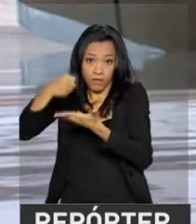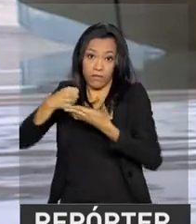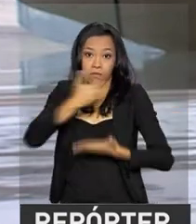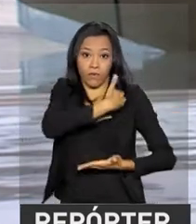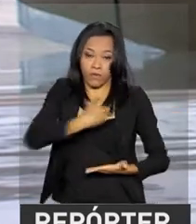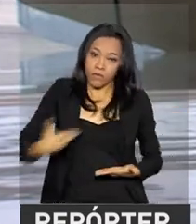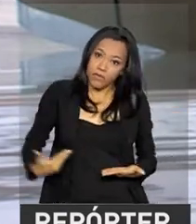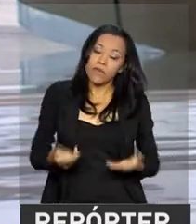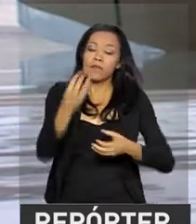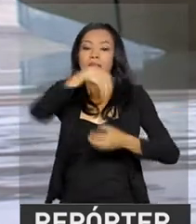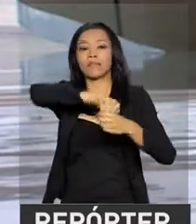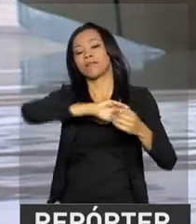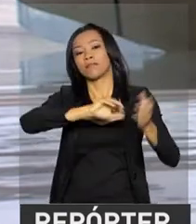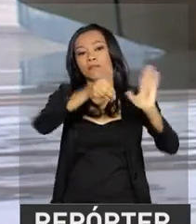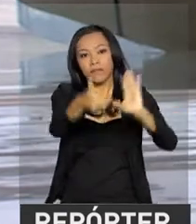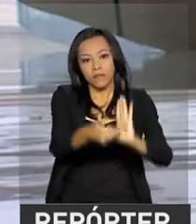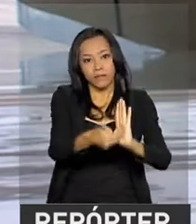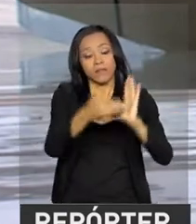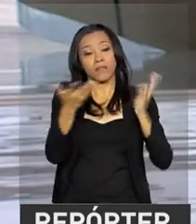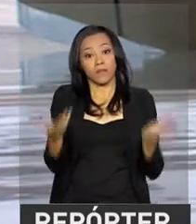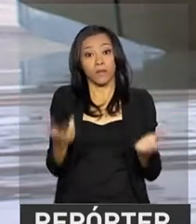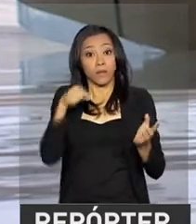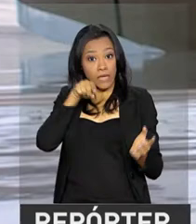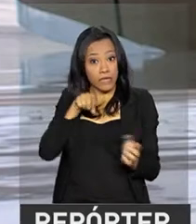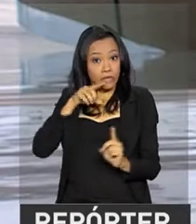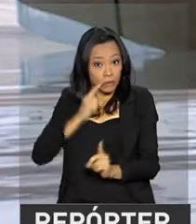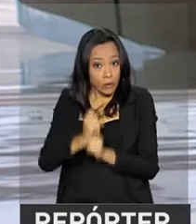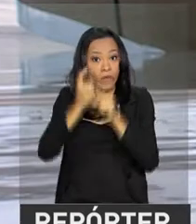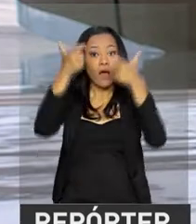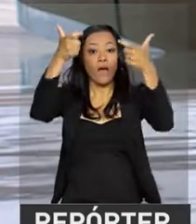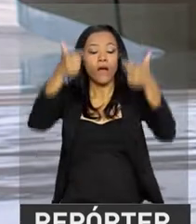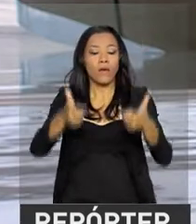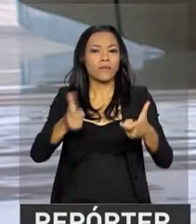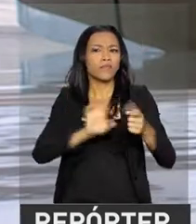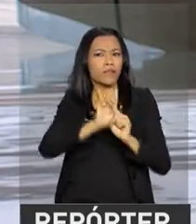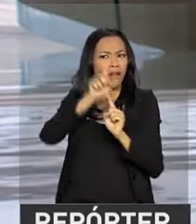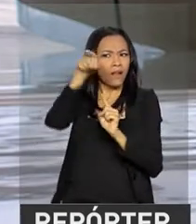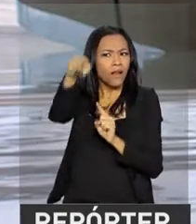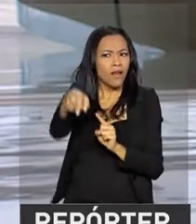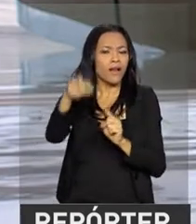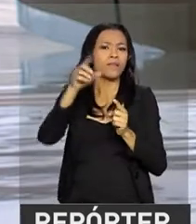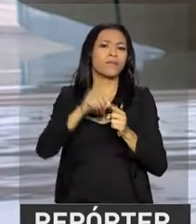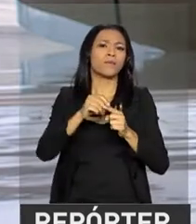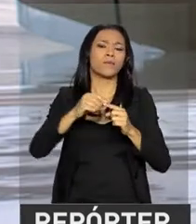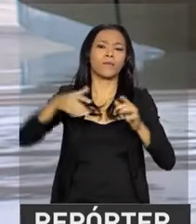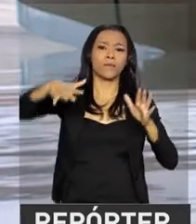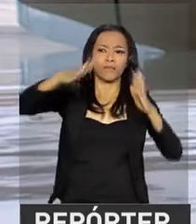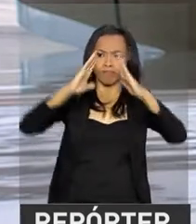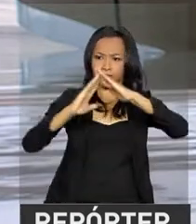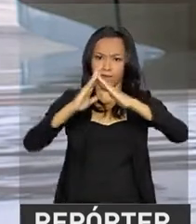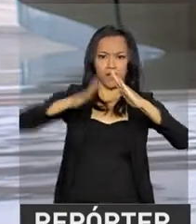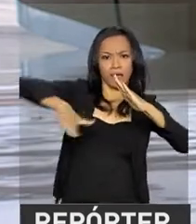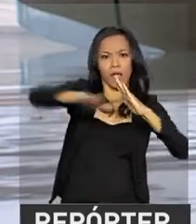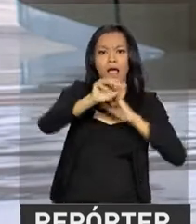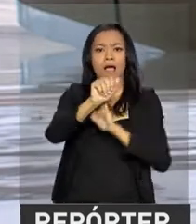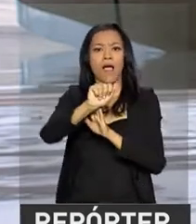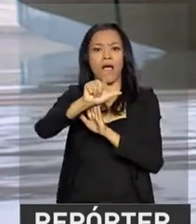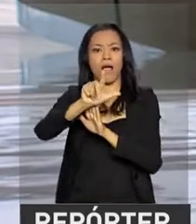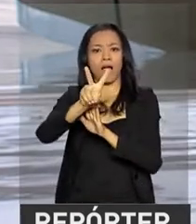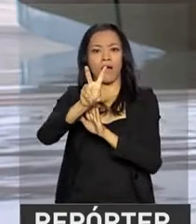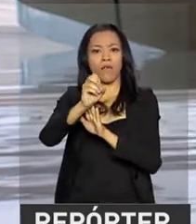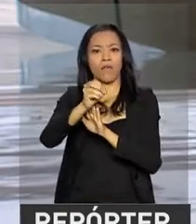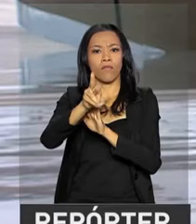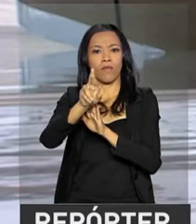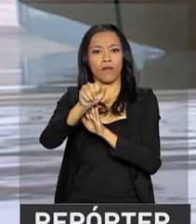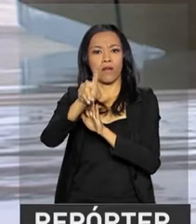Câmara dos Deputados. O encontro acontece lá no Palácio da Alvorada. E a intenção do presidente é fazer um mapeamento